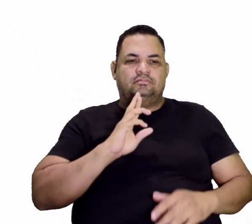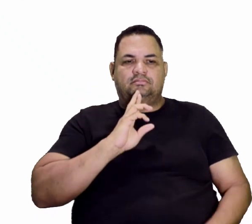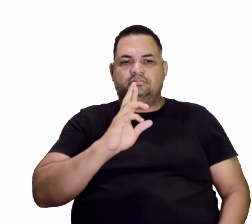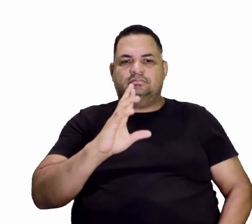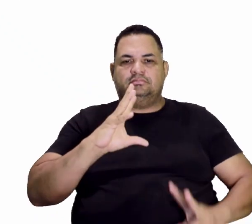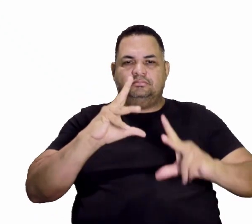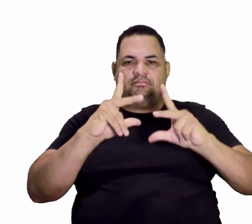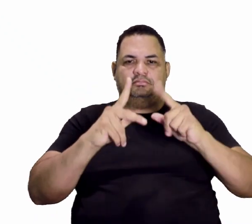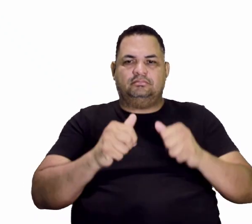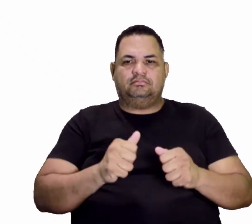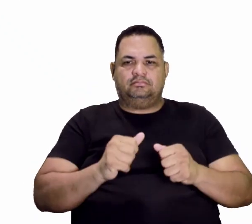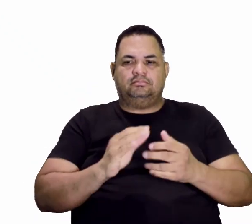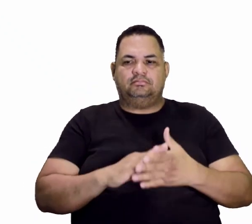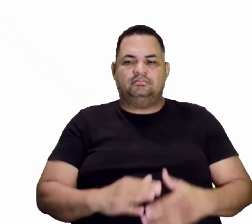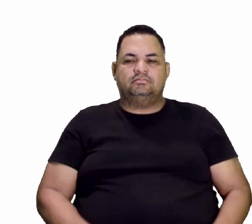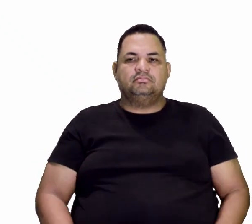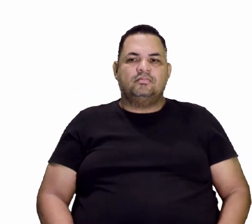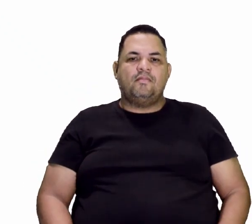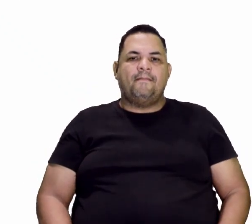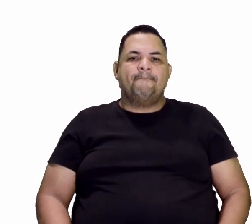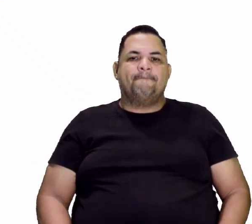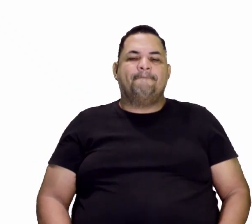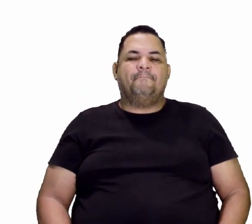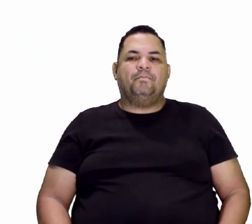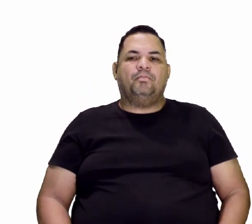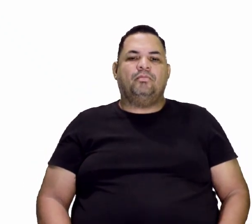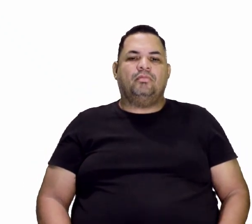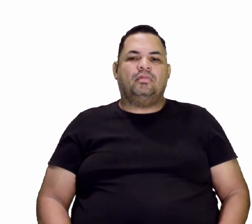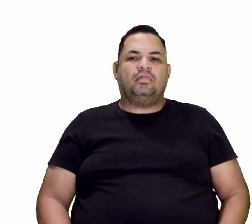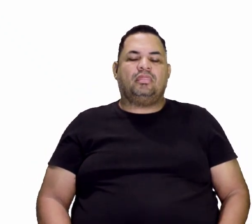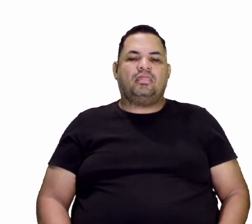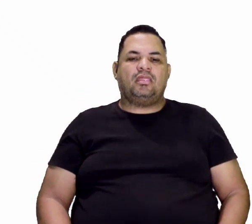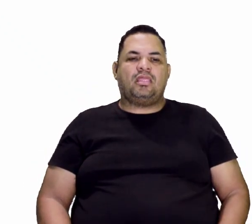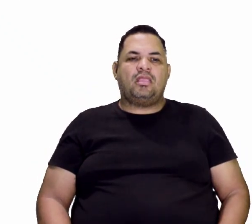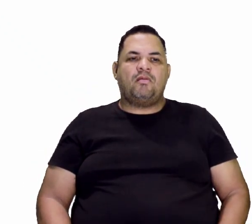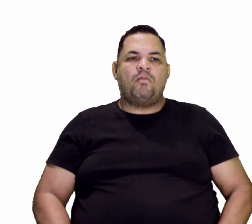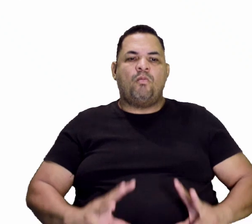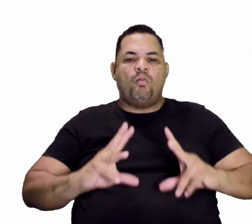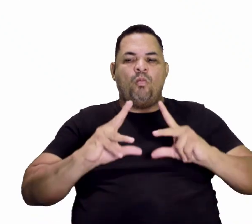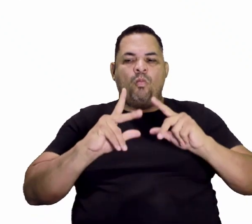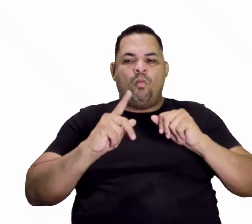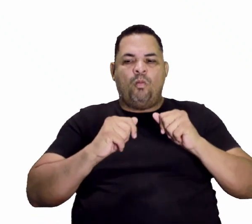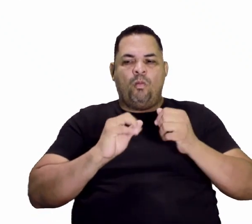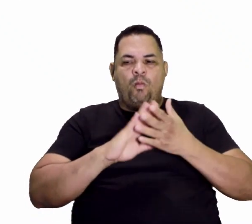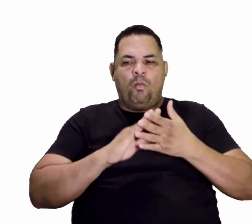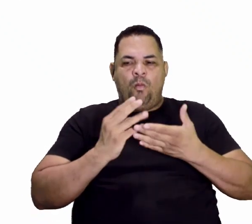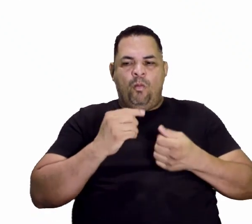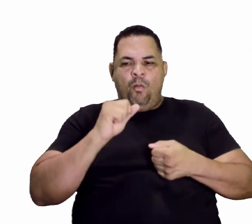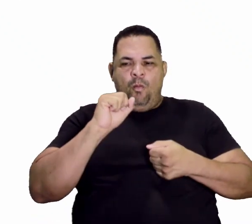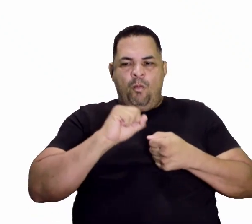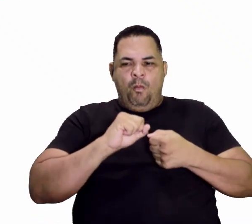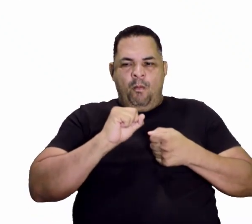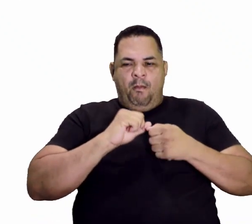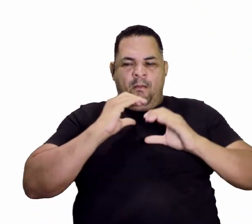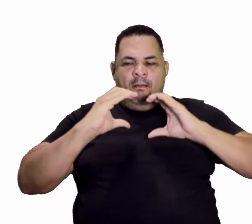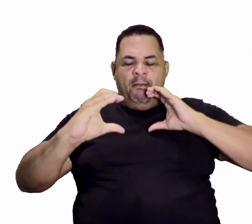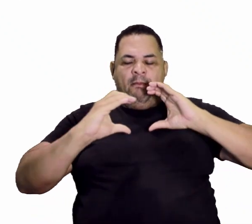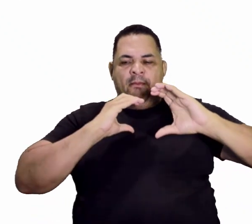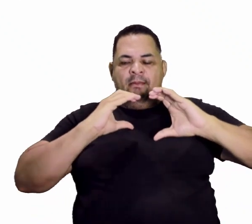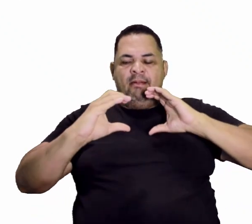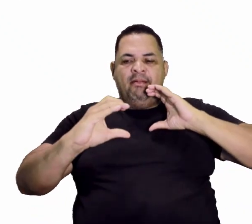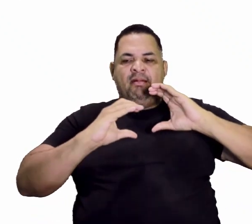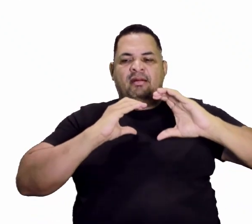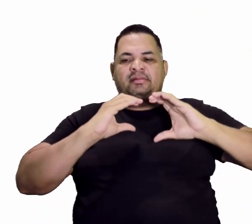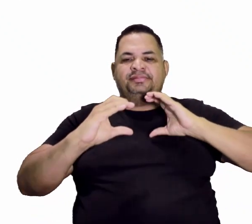respondendo tudo, ó. Todo o contexto. Então, assim, tudo que eu vou fazer para comunicar